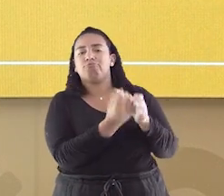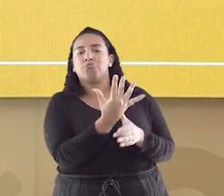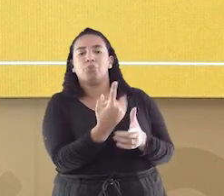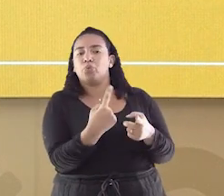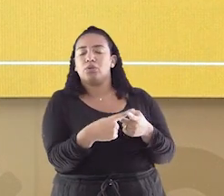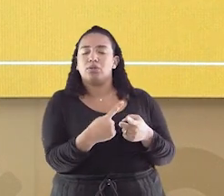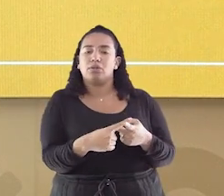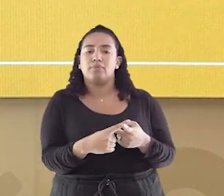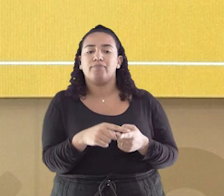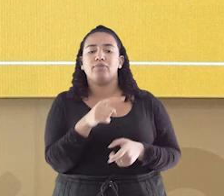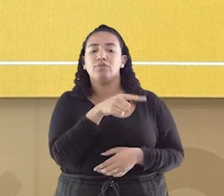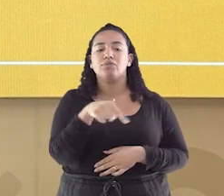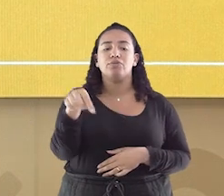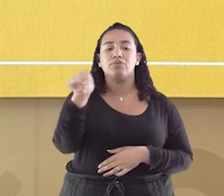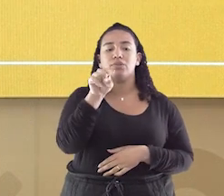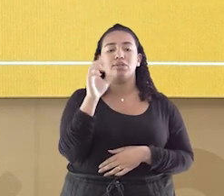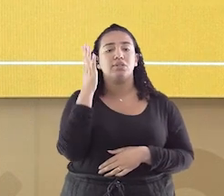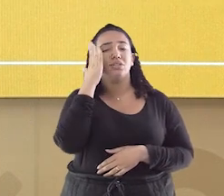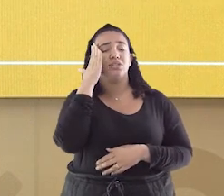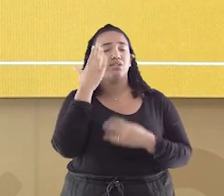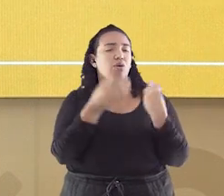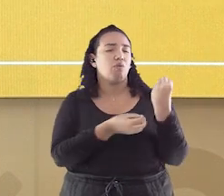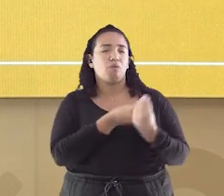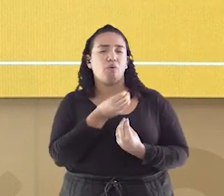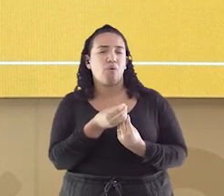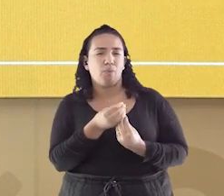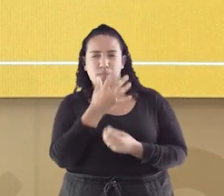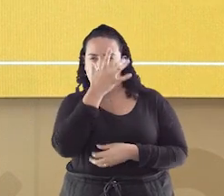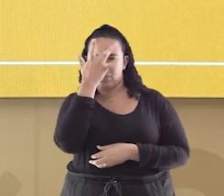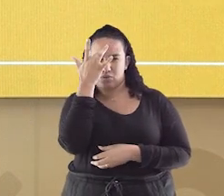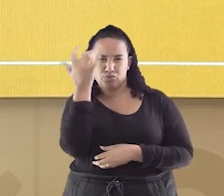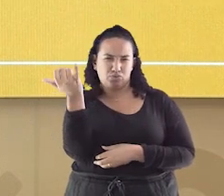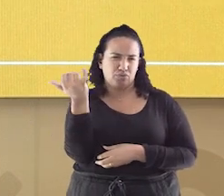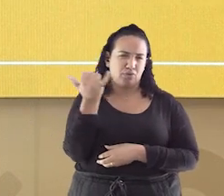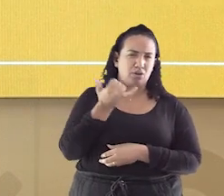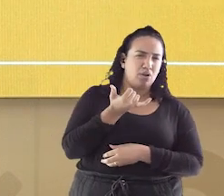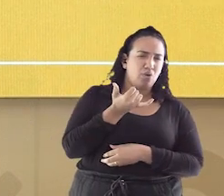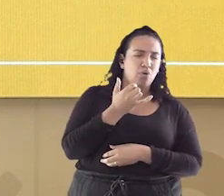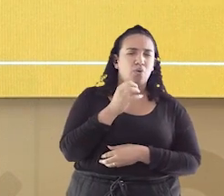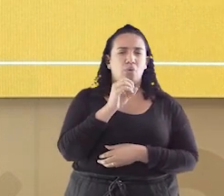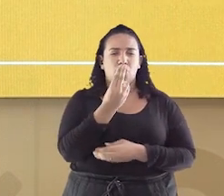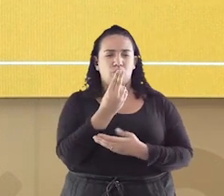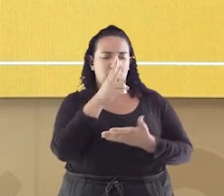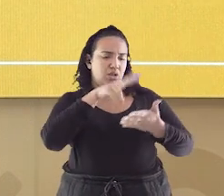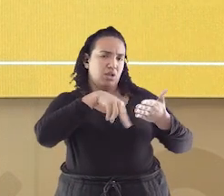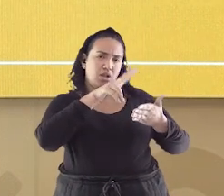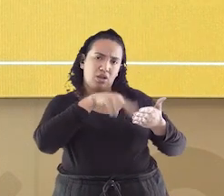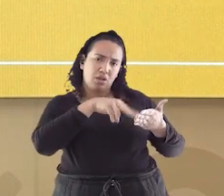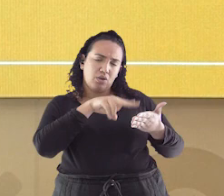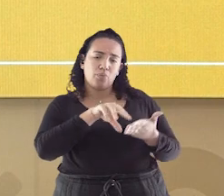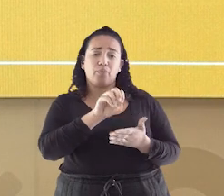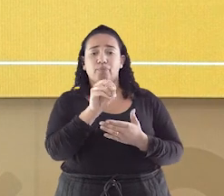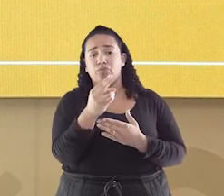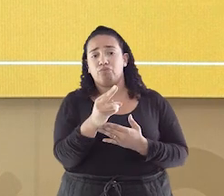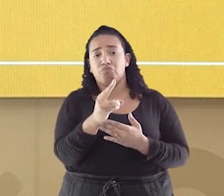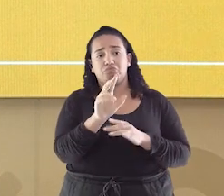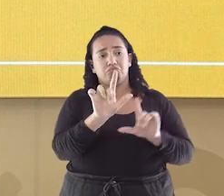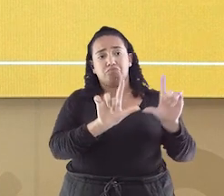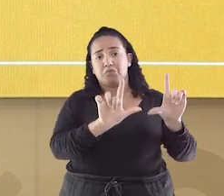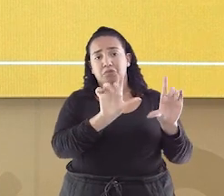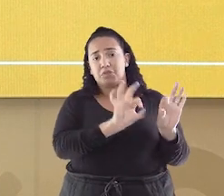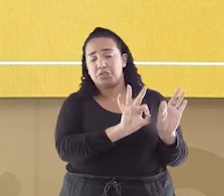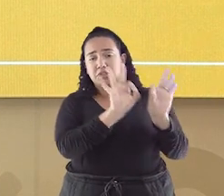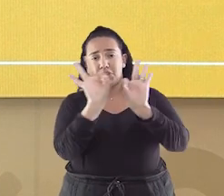que forma vocês ficaram sabendo dessa lenda? Ouviram de alguém? Leram em algum livro? Assistiram a alguma apresentação sobre